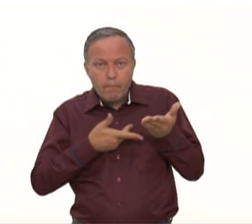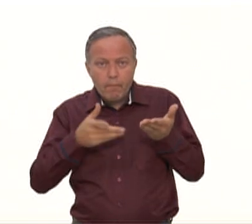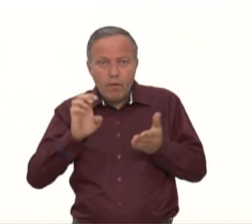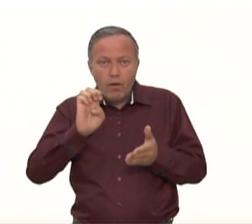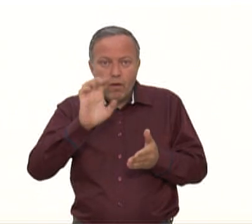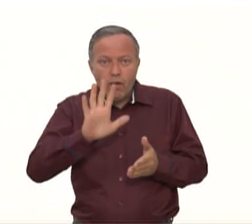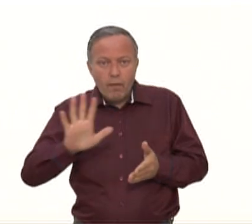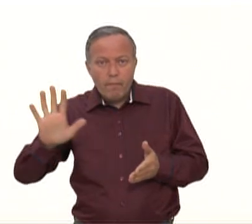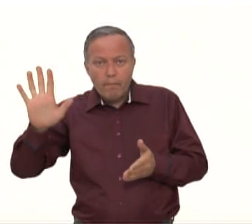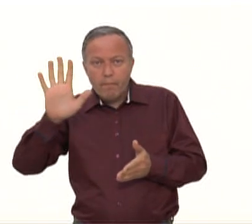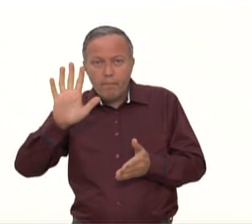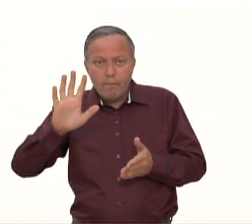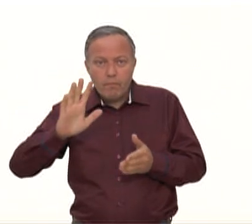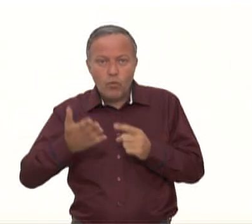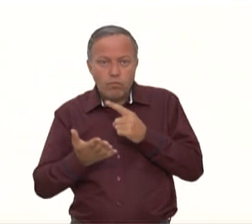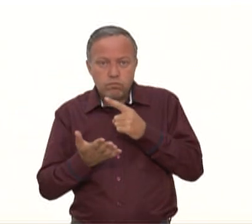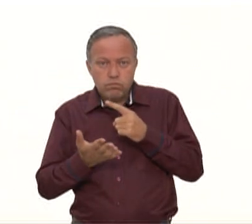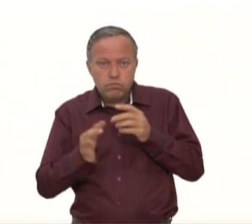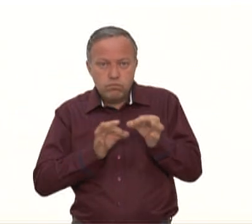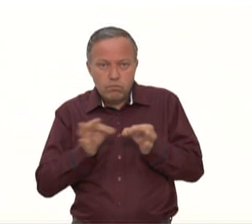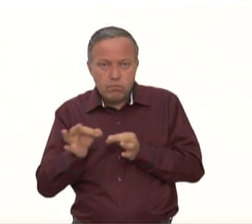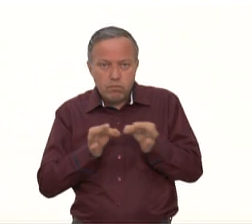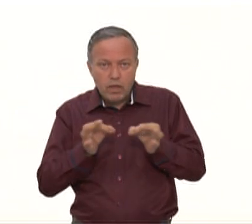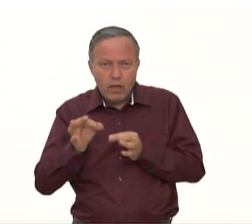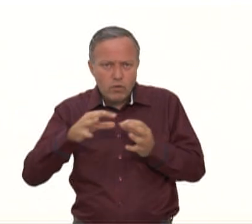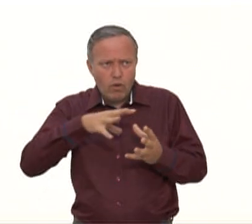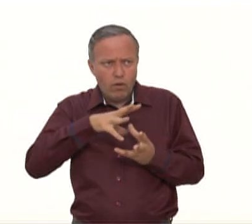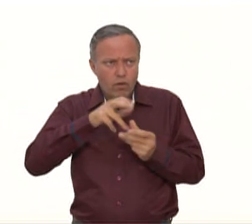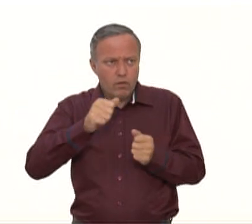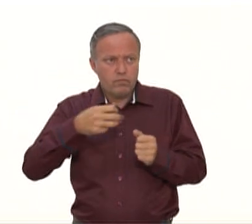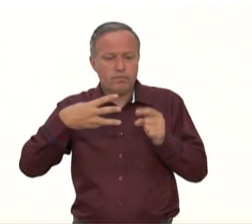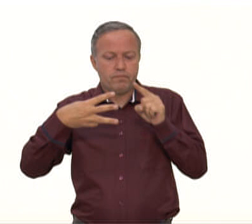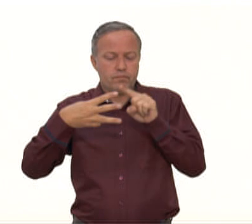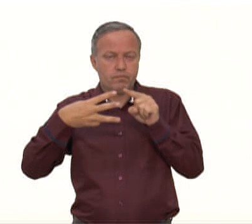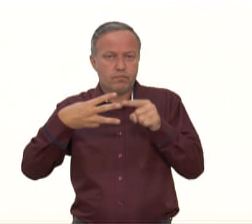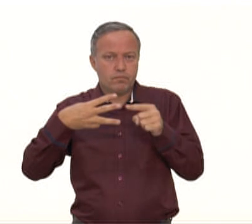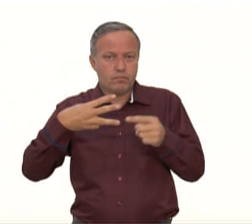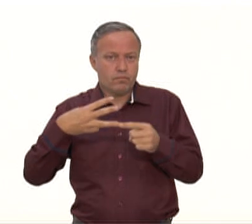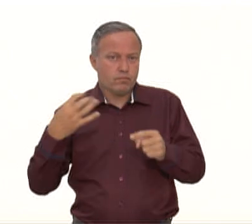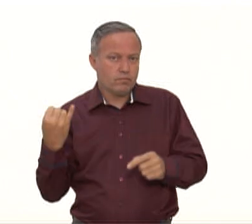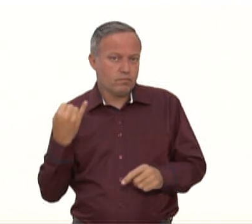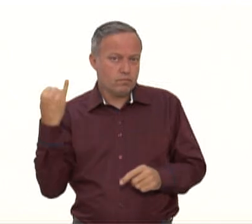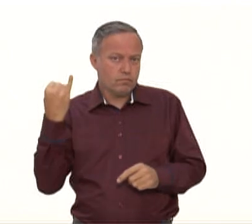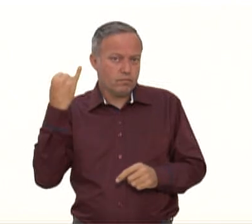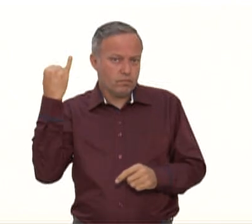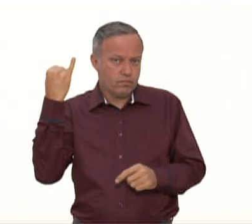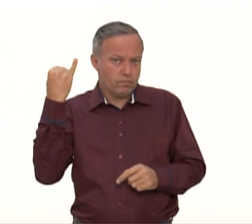no plano internacional. Podemos dizer que três fatores são essenciais para